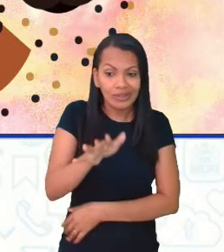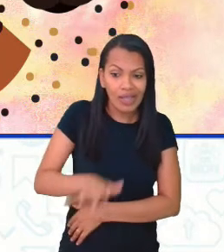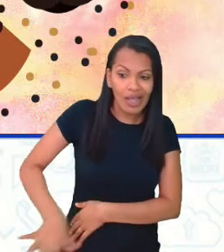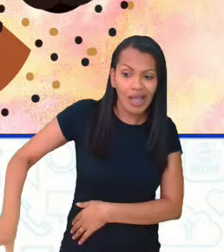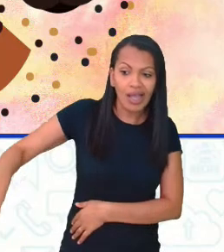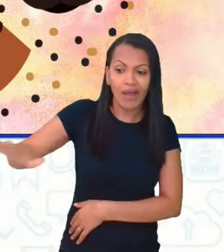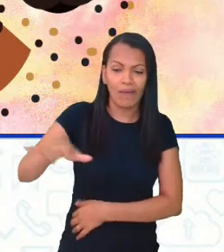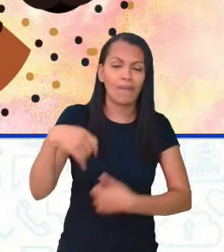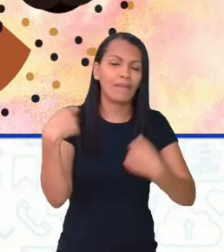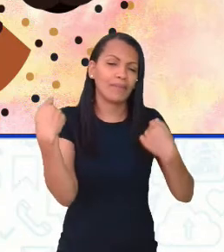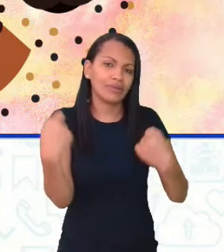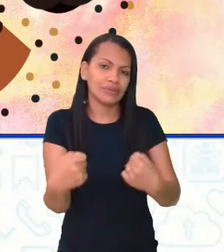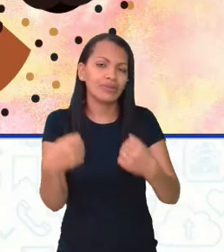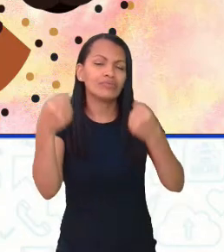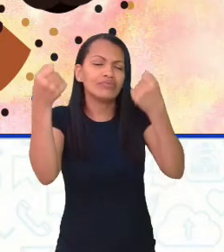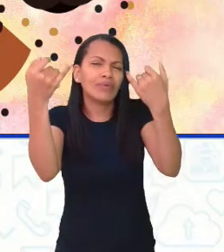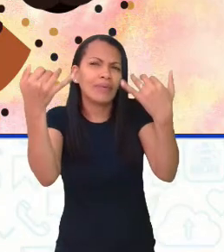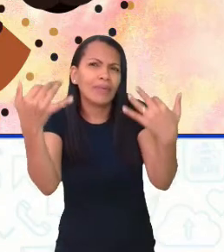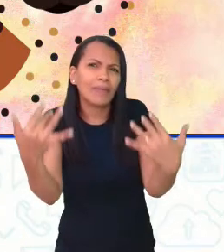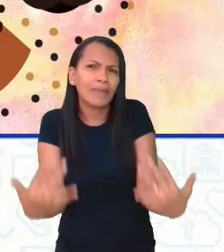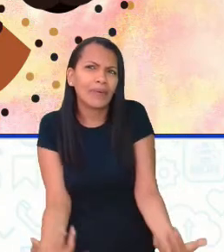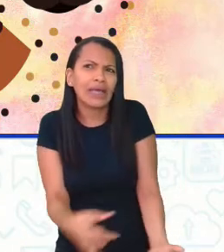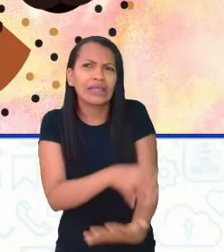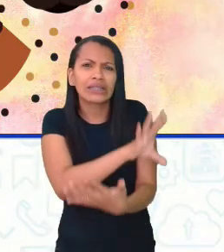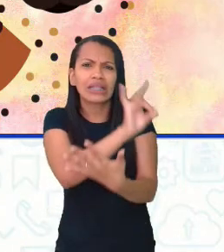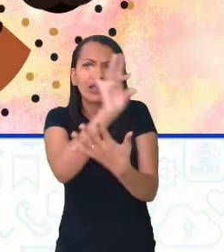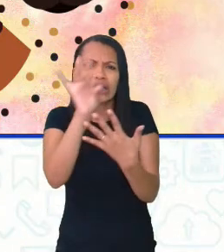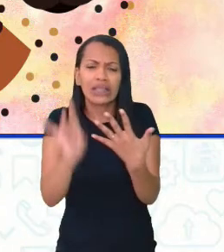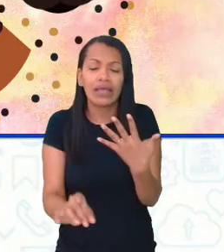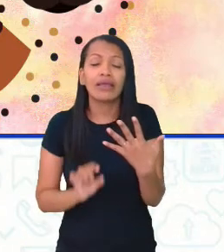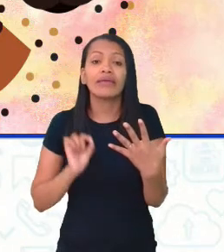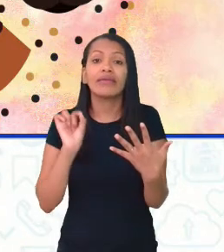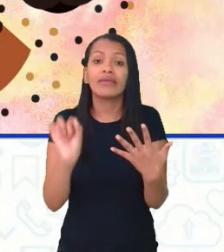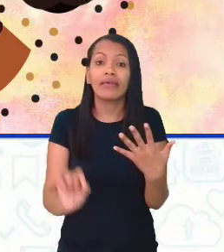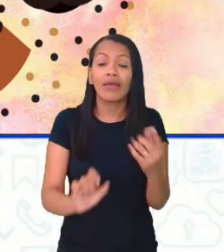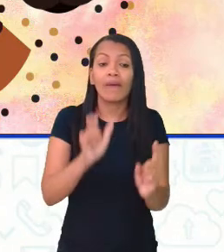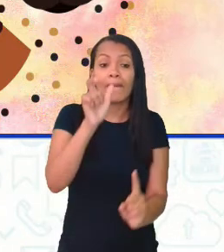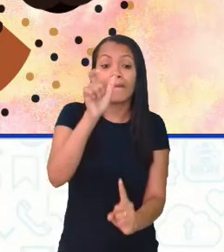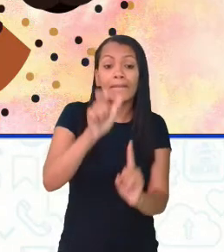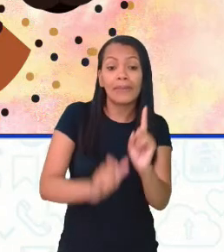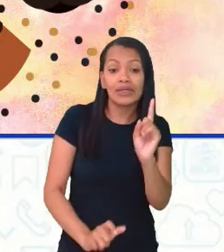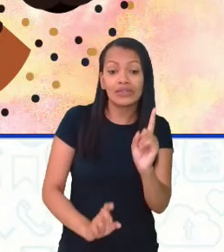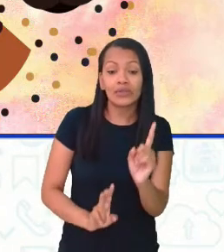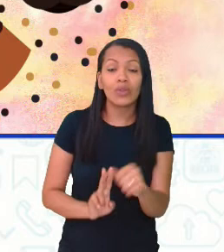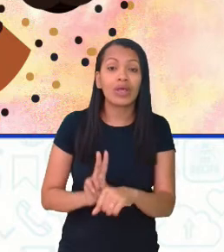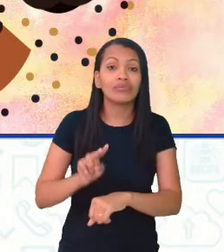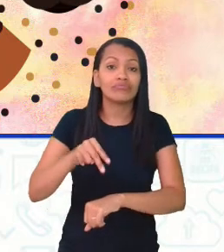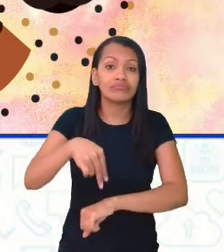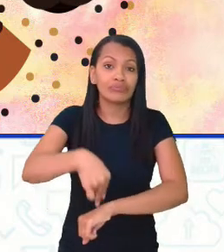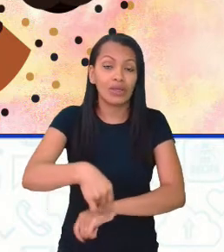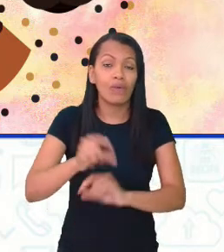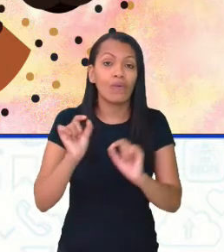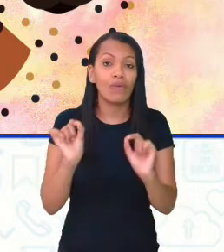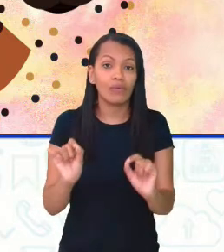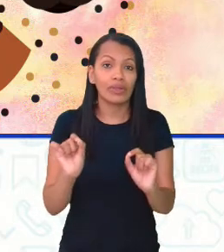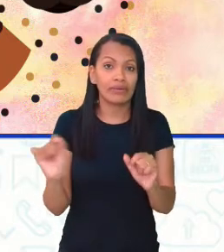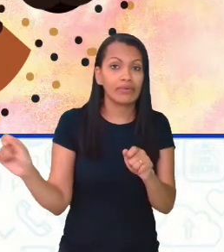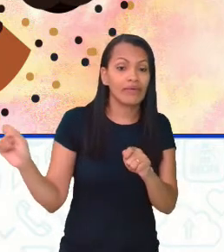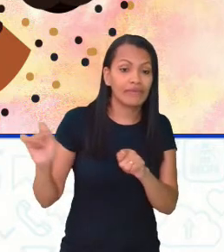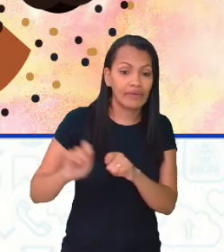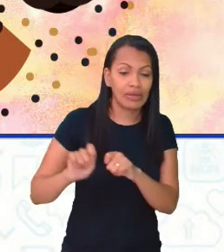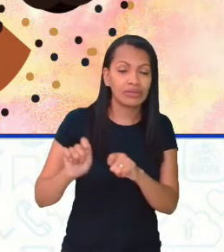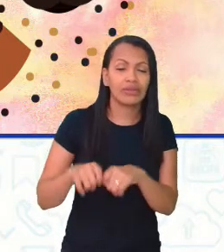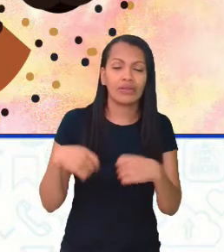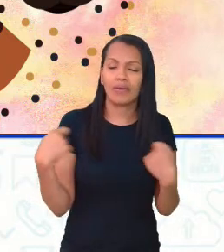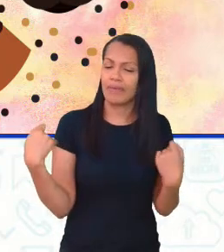preciso descrever qual é a cena, quem são as personagens em cena, o que elas estão fazendo. Então, a crônica ela tem que dar